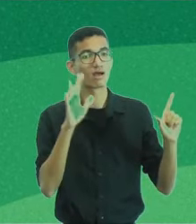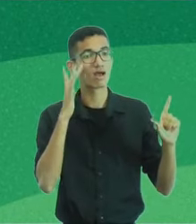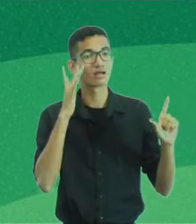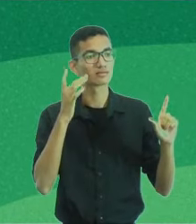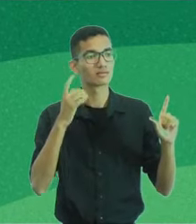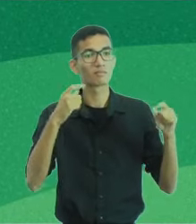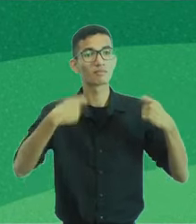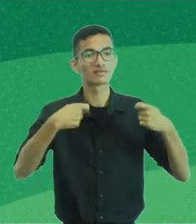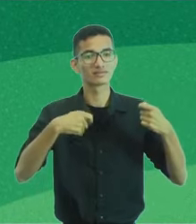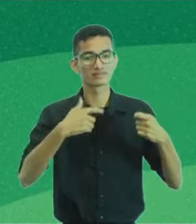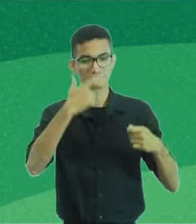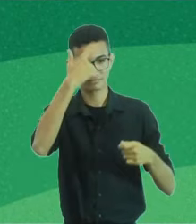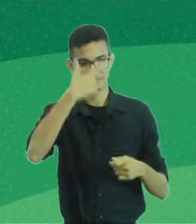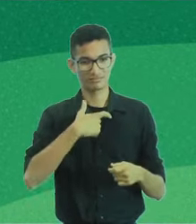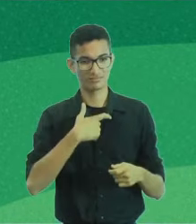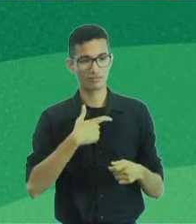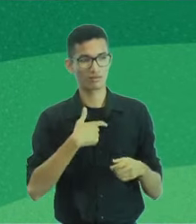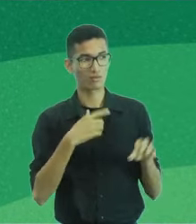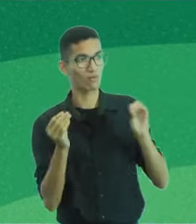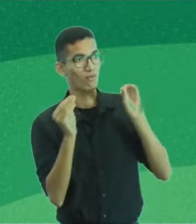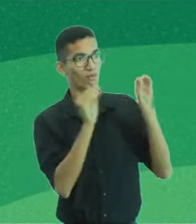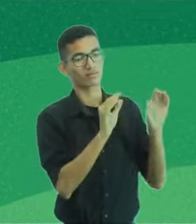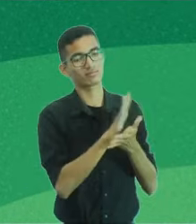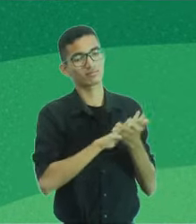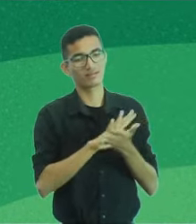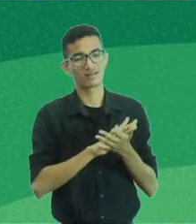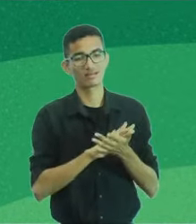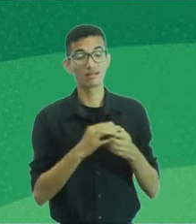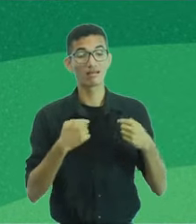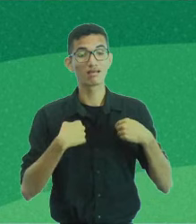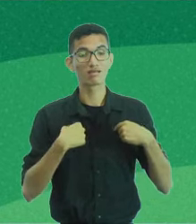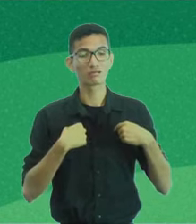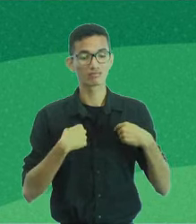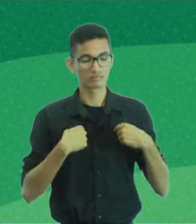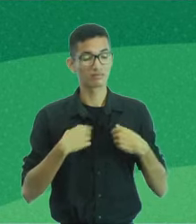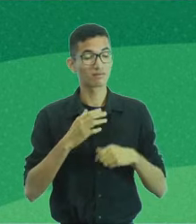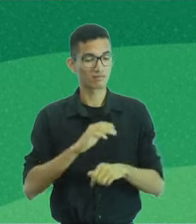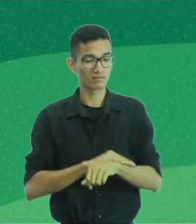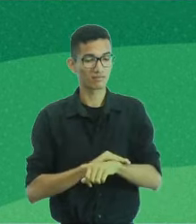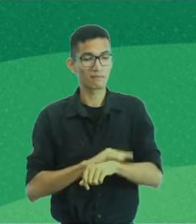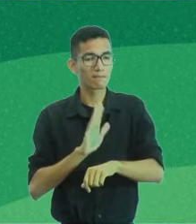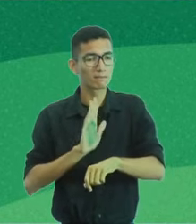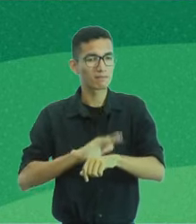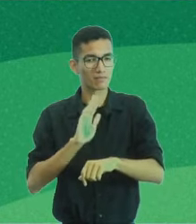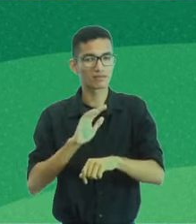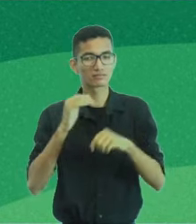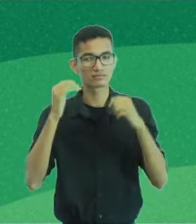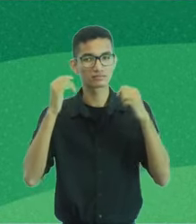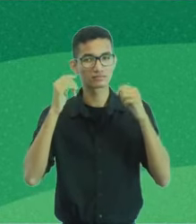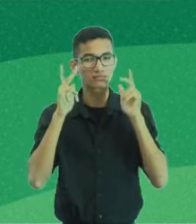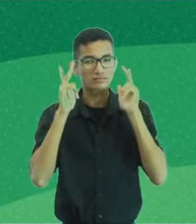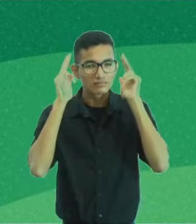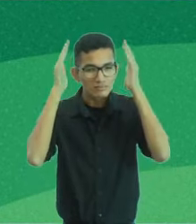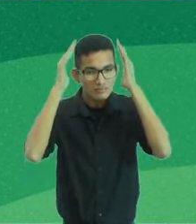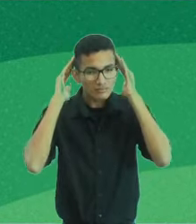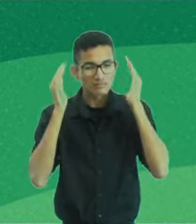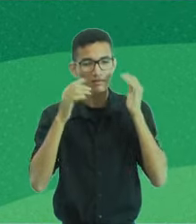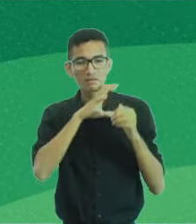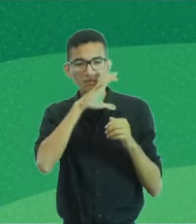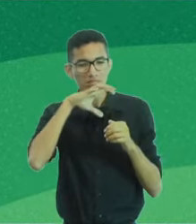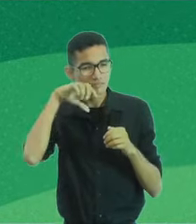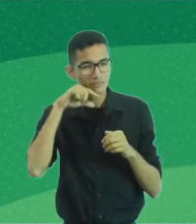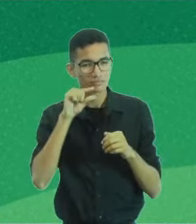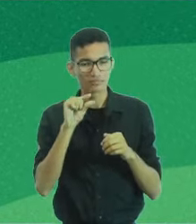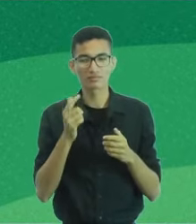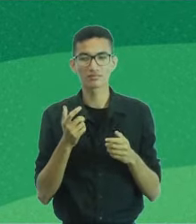descrever então eu achei melhor não colocar nada eu sou uma pessoa branca com cabelo curto um pouco de barba eu